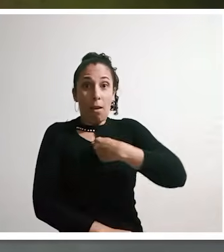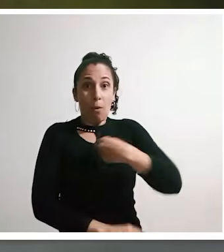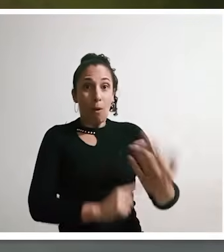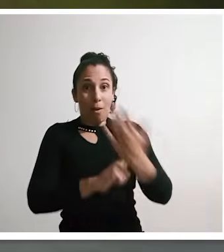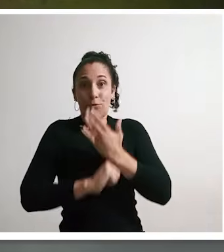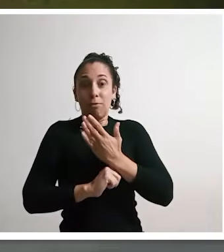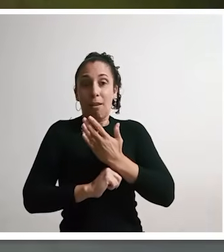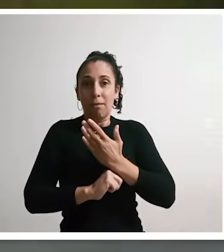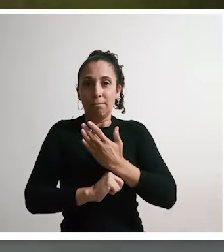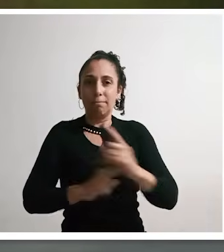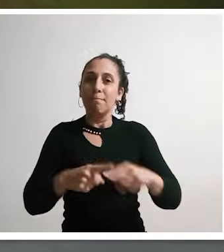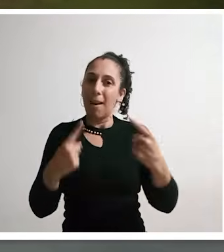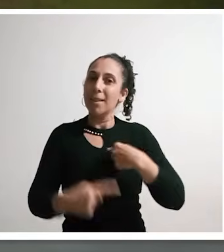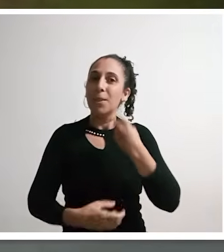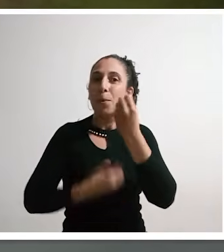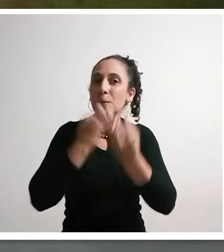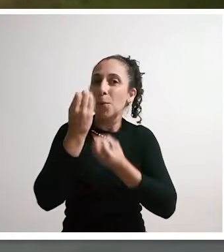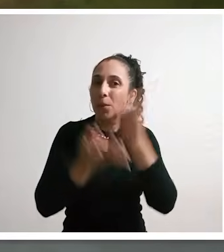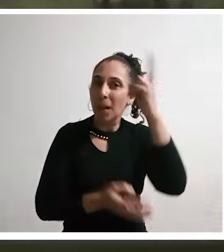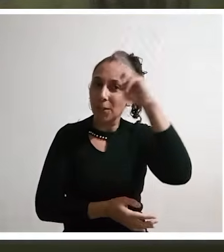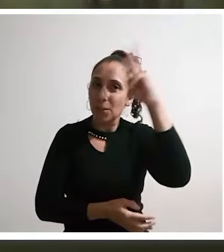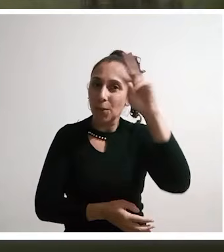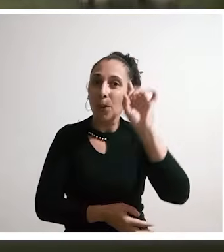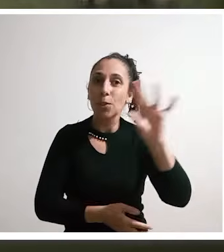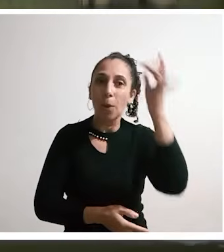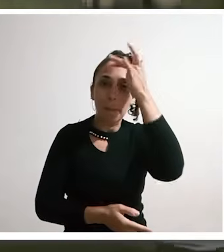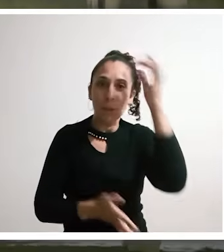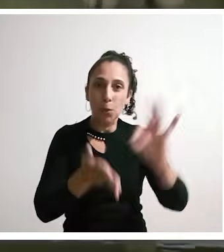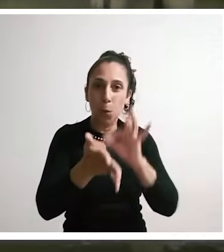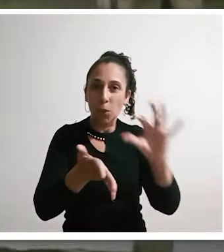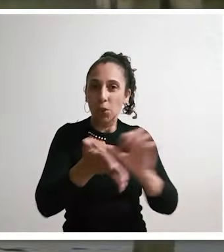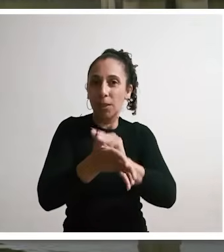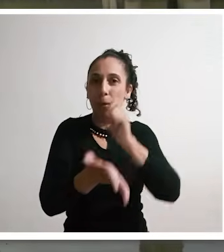disse, essa história eu conto só para os membros do canal.